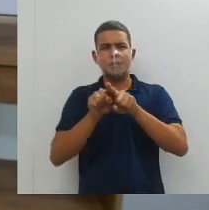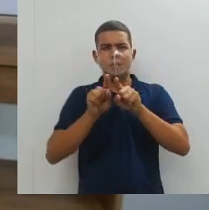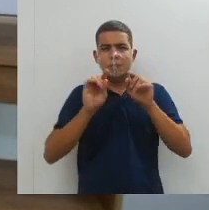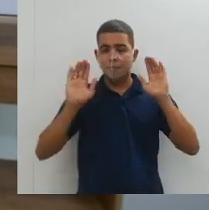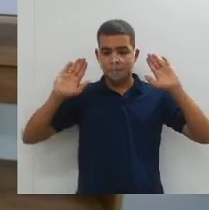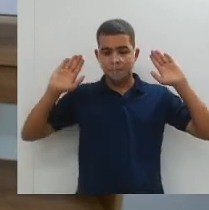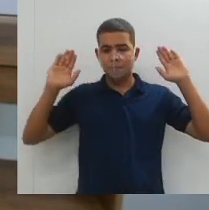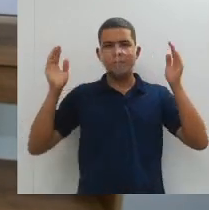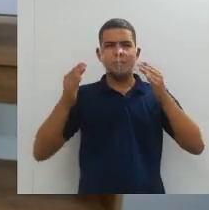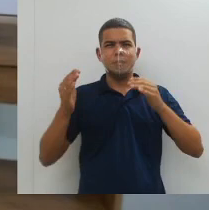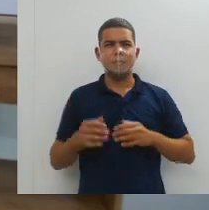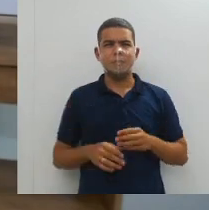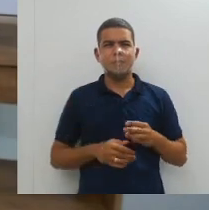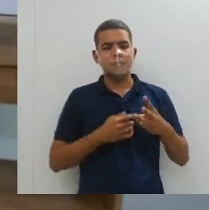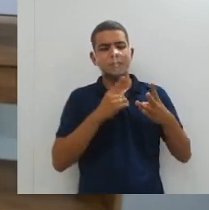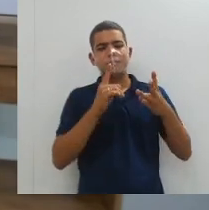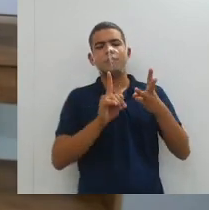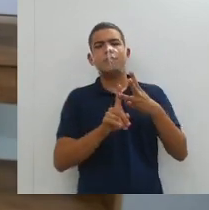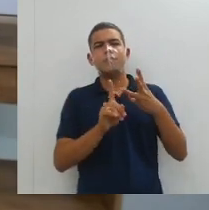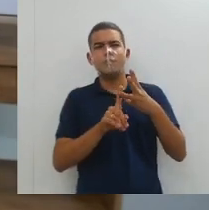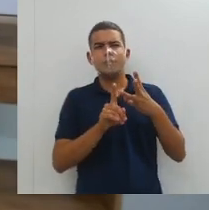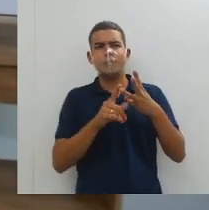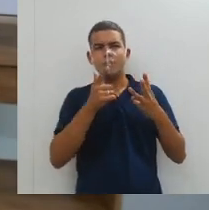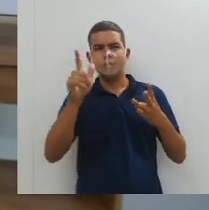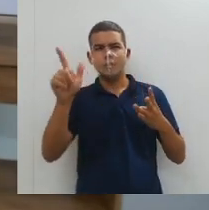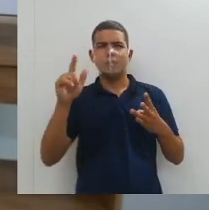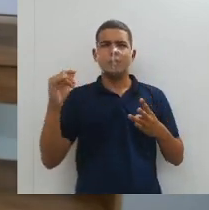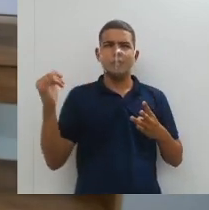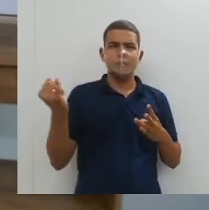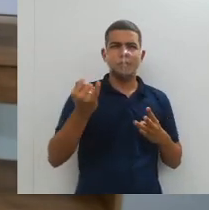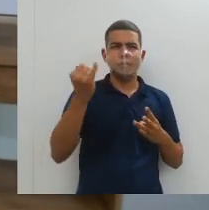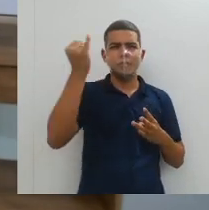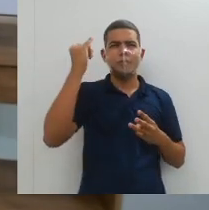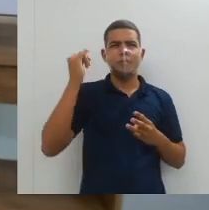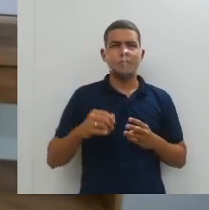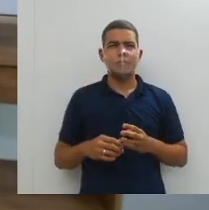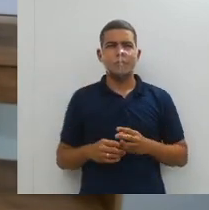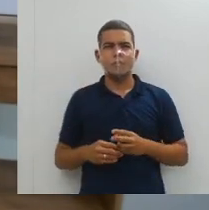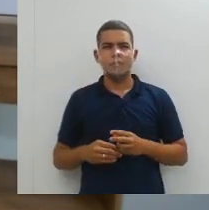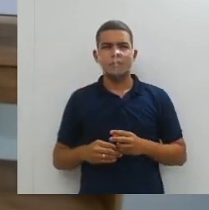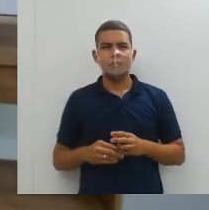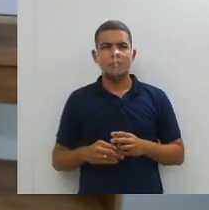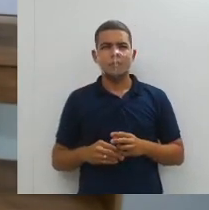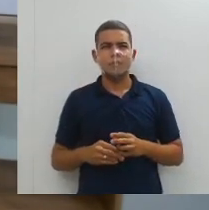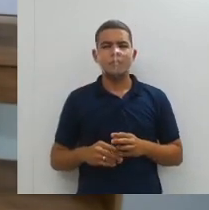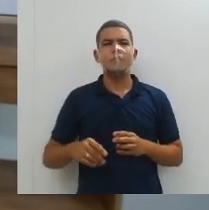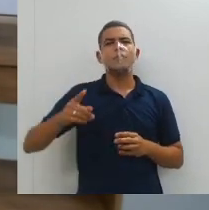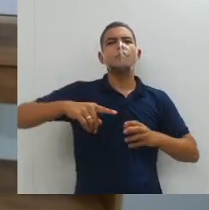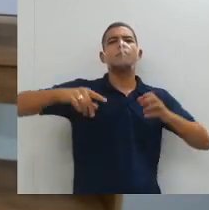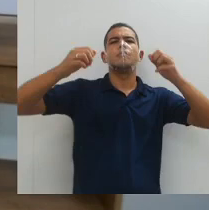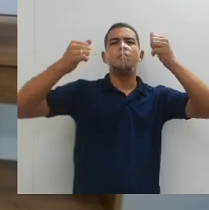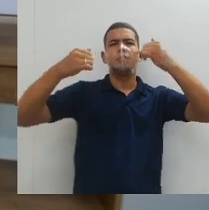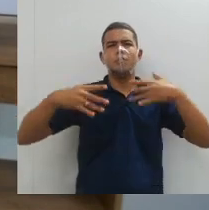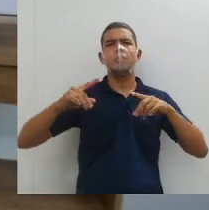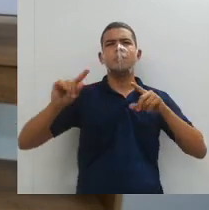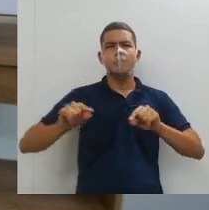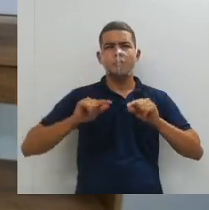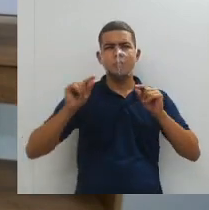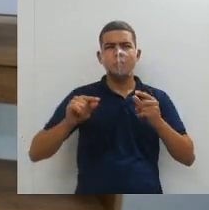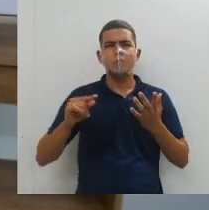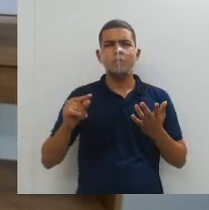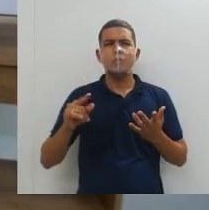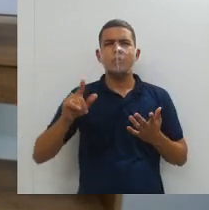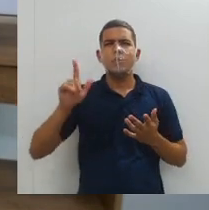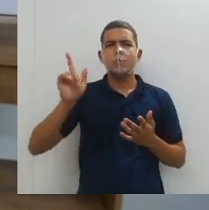importante isso. Um outro autor importante que a gente precisa falar também aqui falar